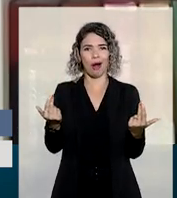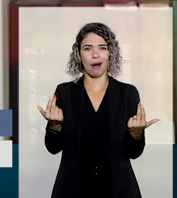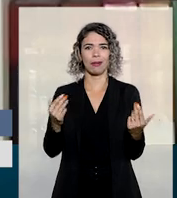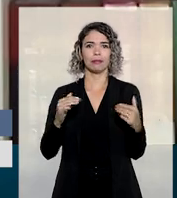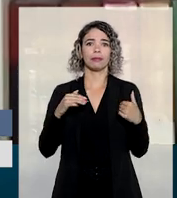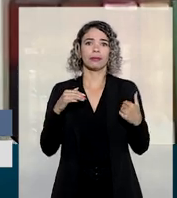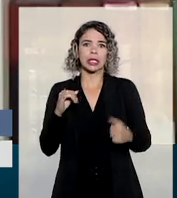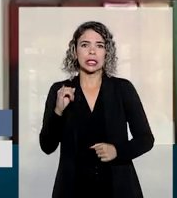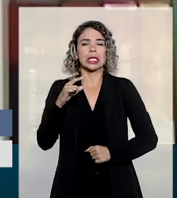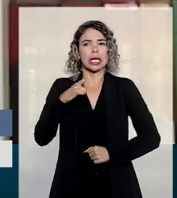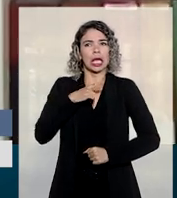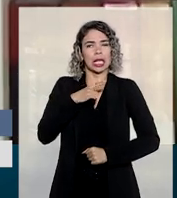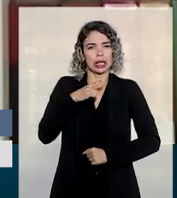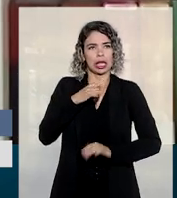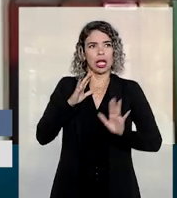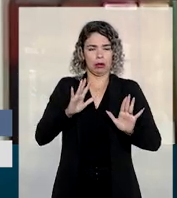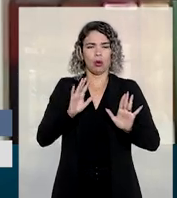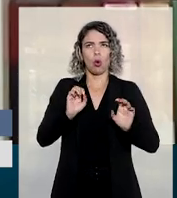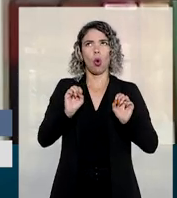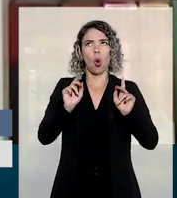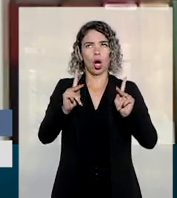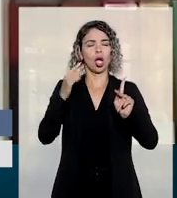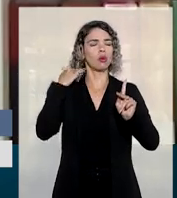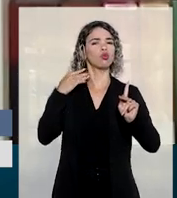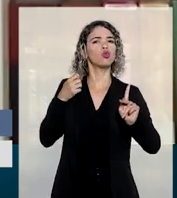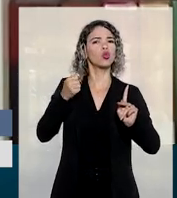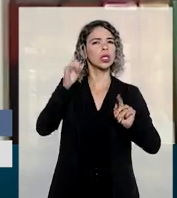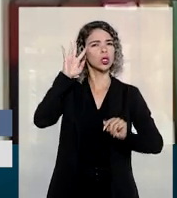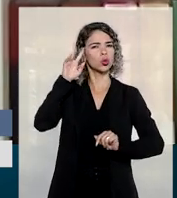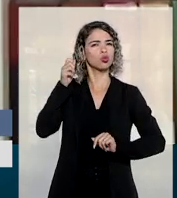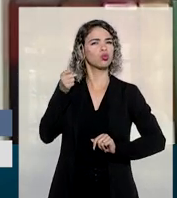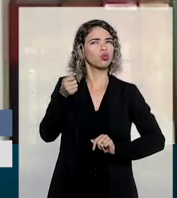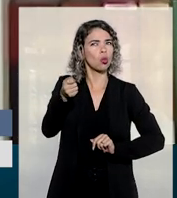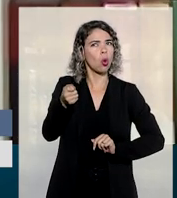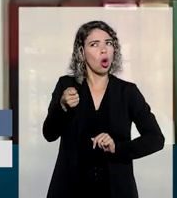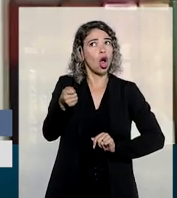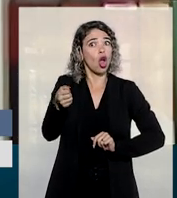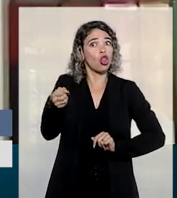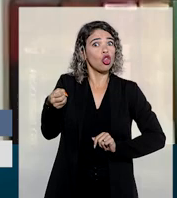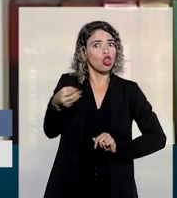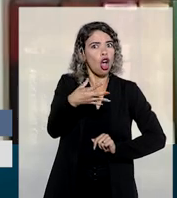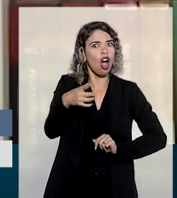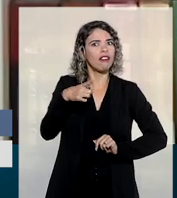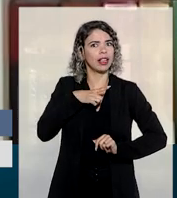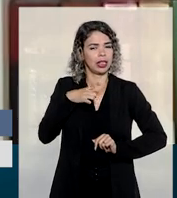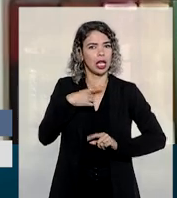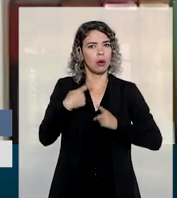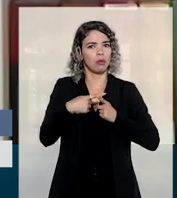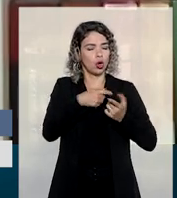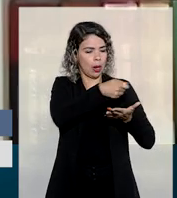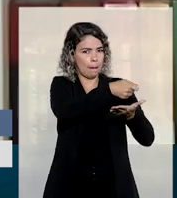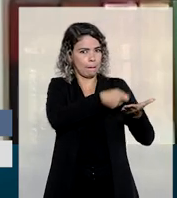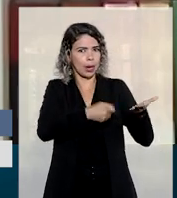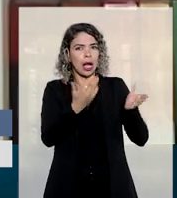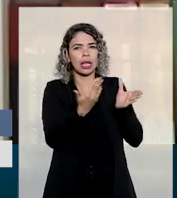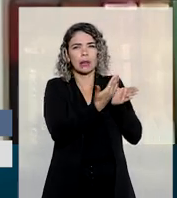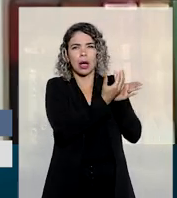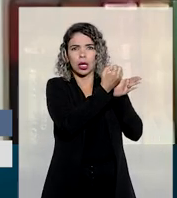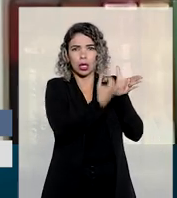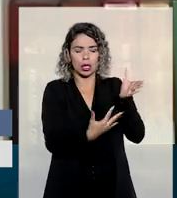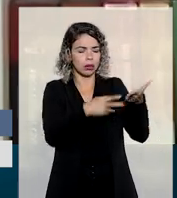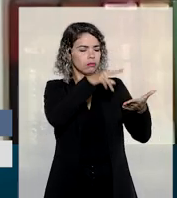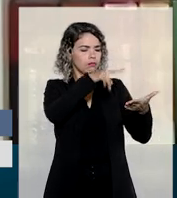né, caso esses embargos de declaração sejam acolhidos e haja uma modificação, por exemplo,